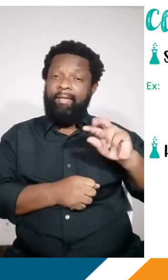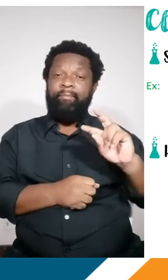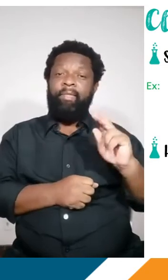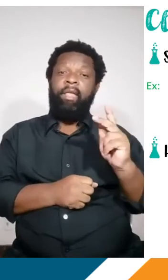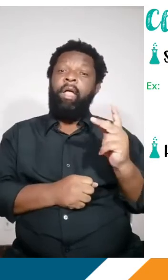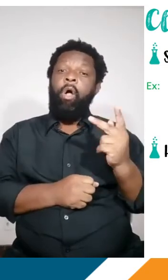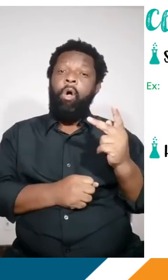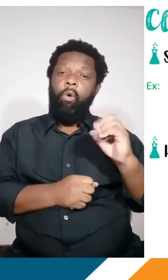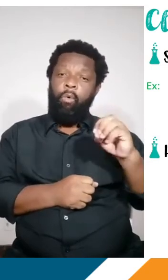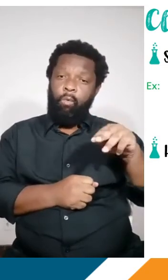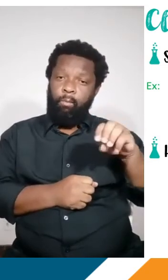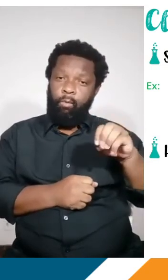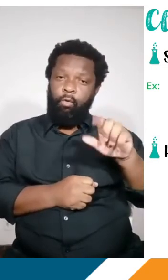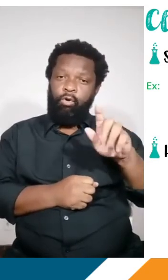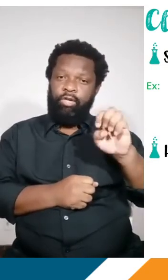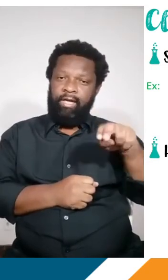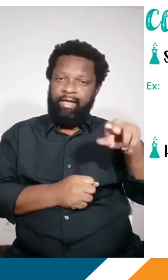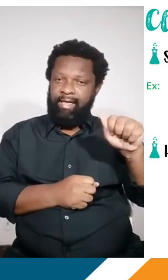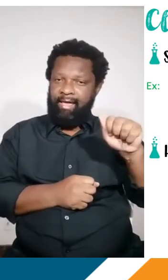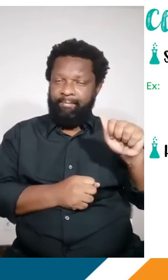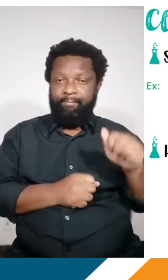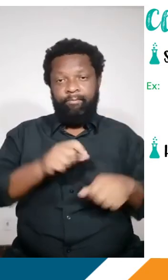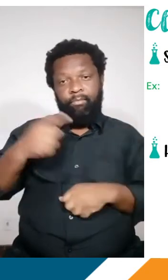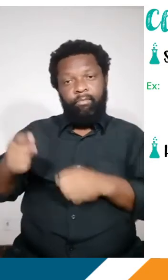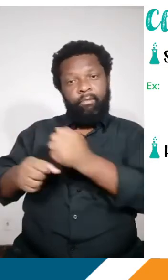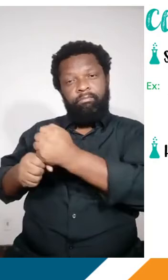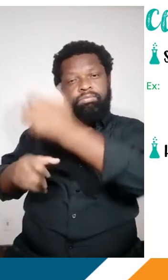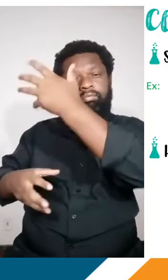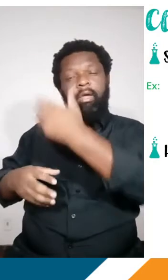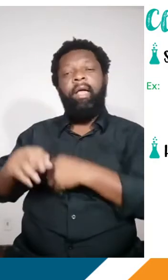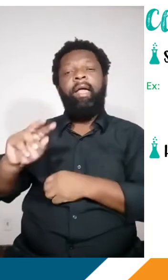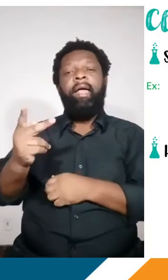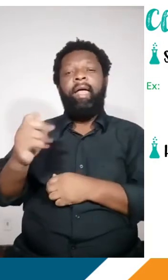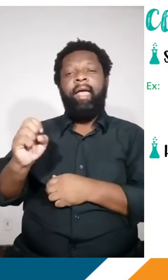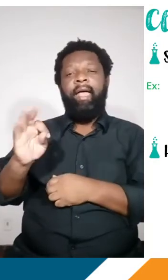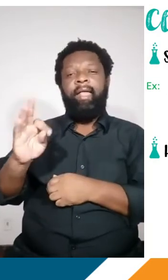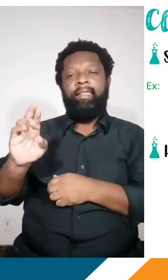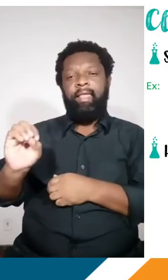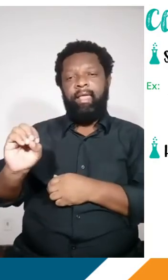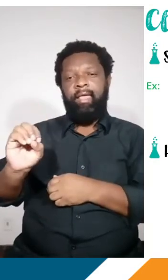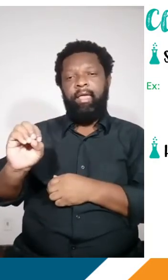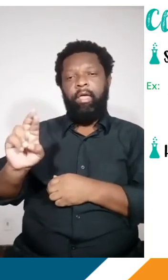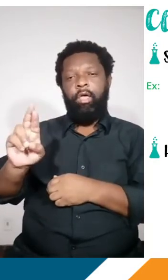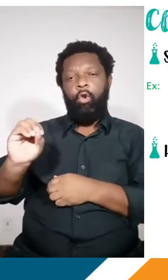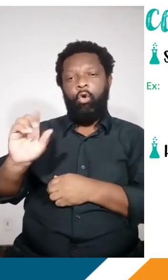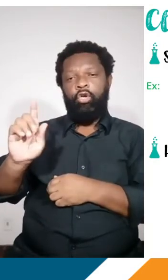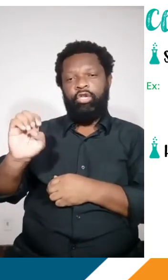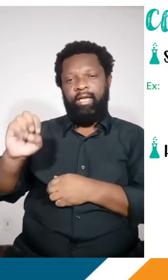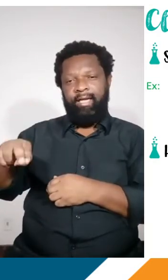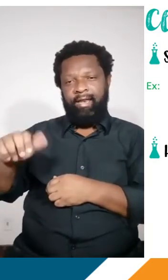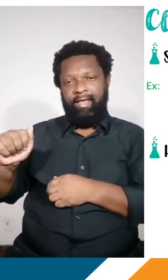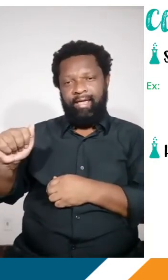precisa, então, conhecer o heteroátomo, saber o que é. E heteroátomo é basicamente um átomo diferente de